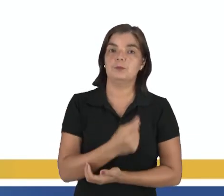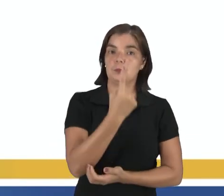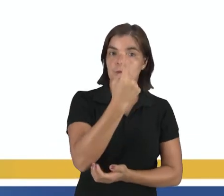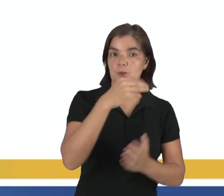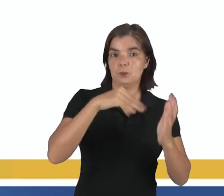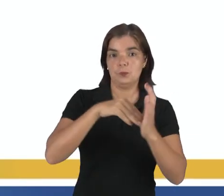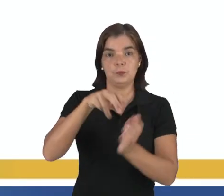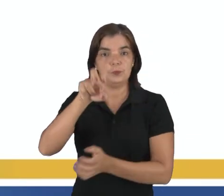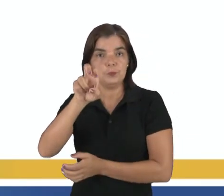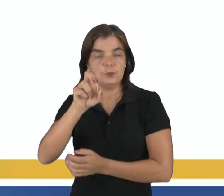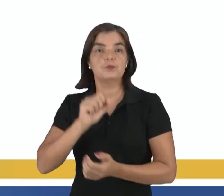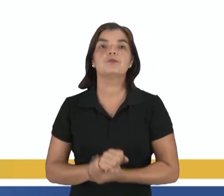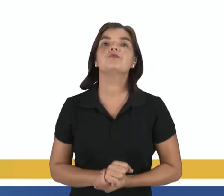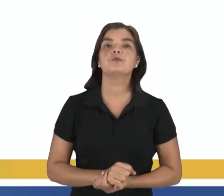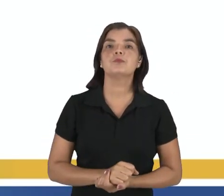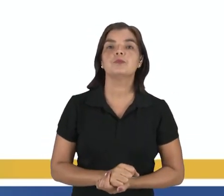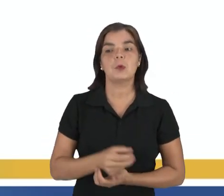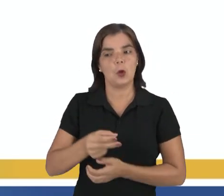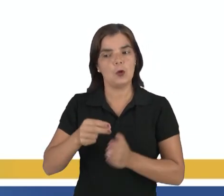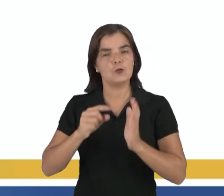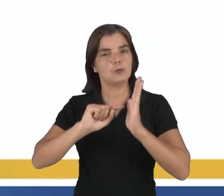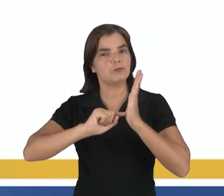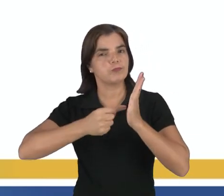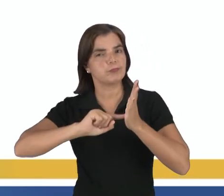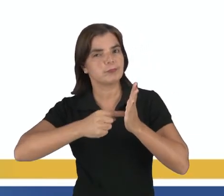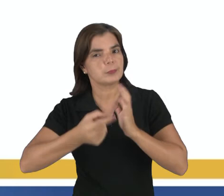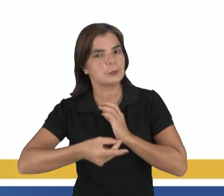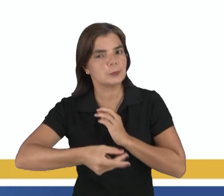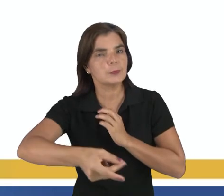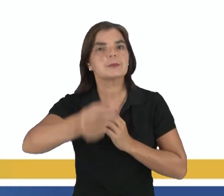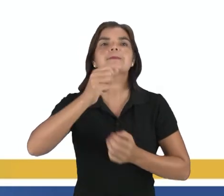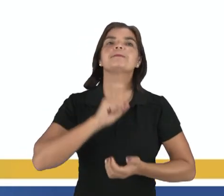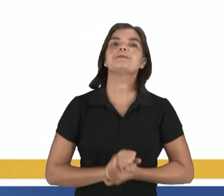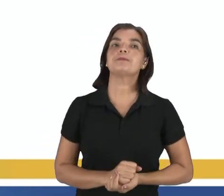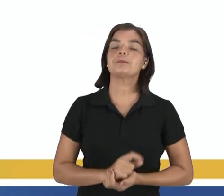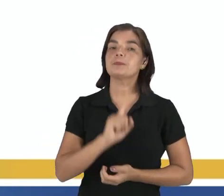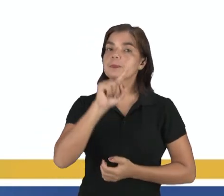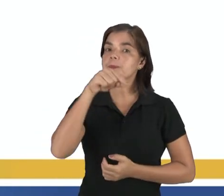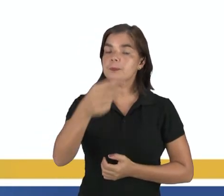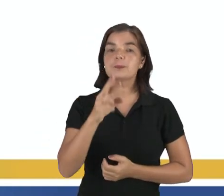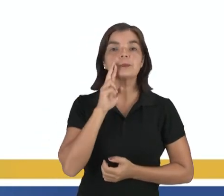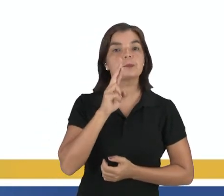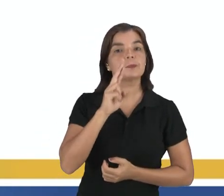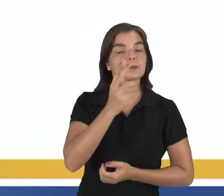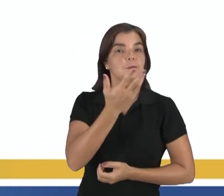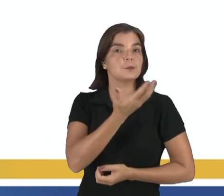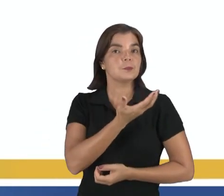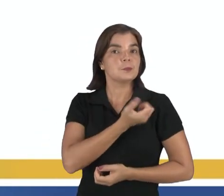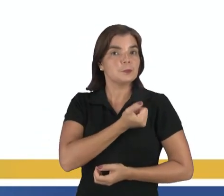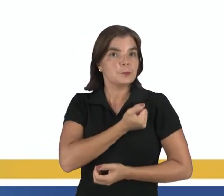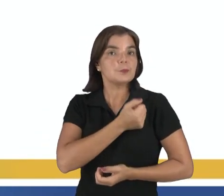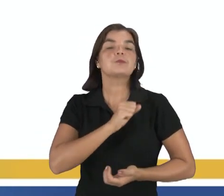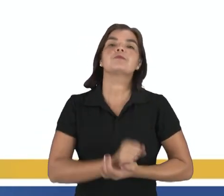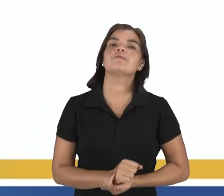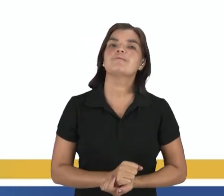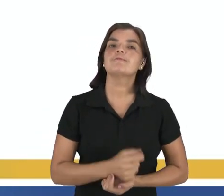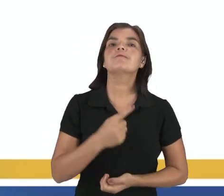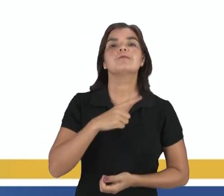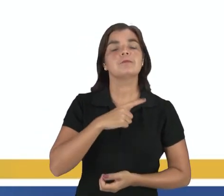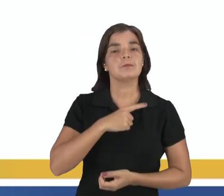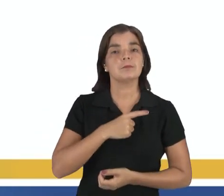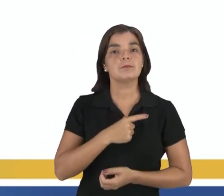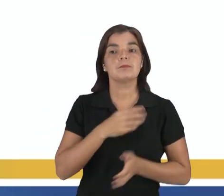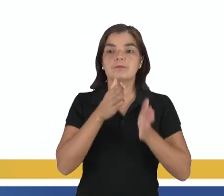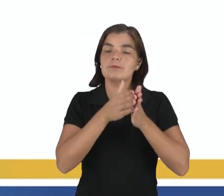1 a 5, e aí nós temos o símbolo do infinito. E em seguida, logo abaixo, nós temos o número dos resultados. E eles